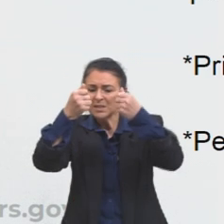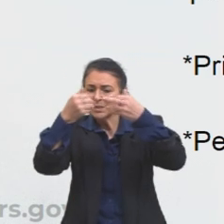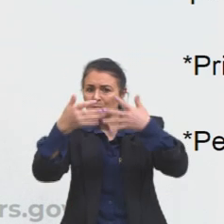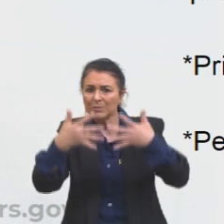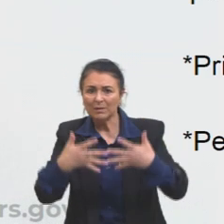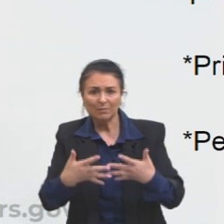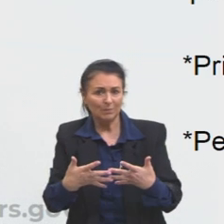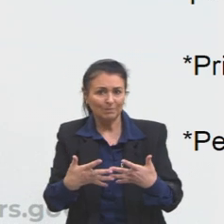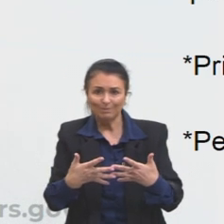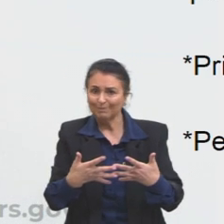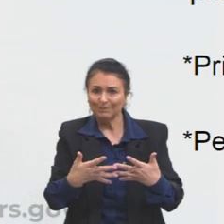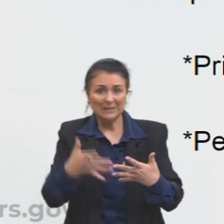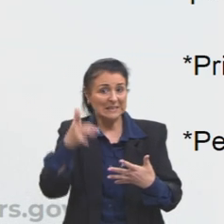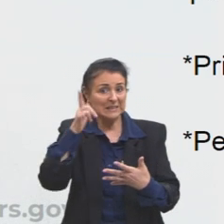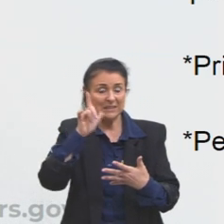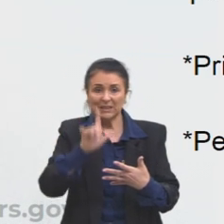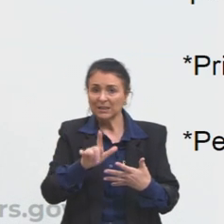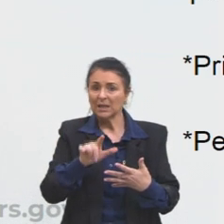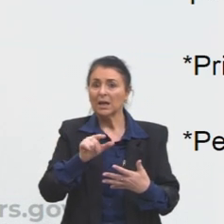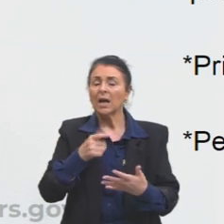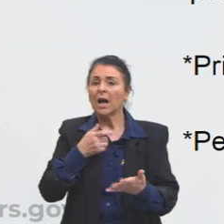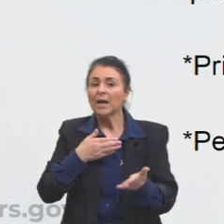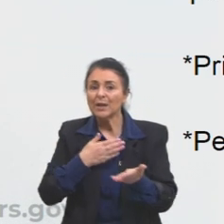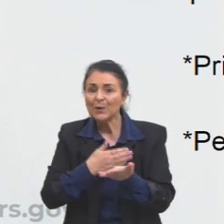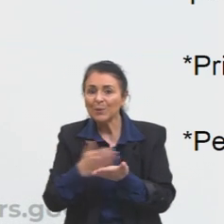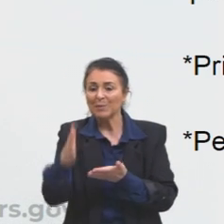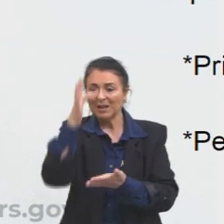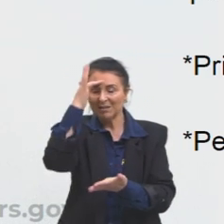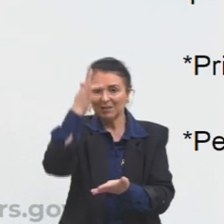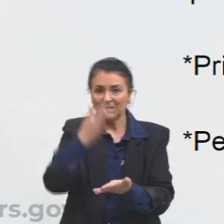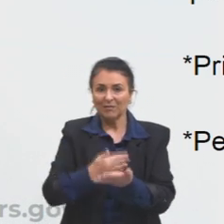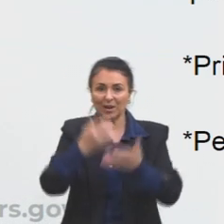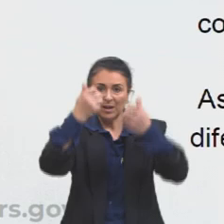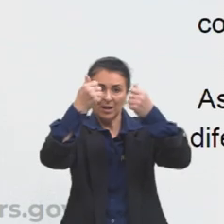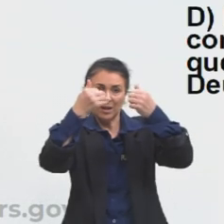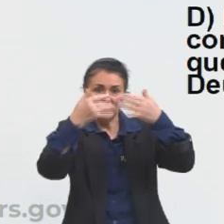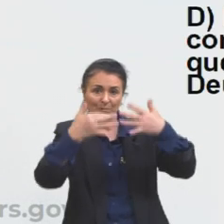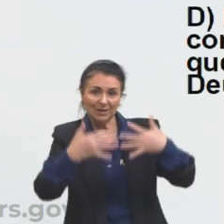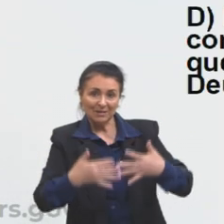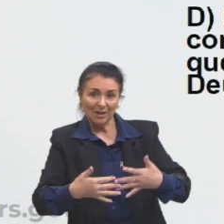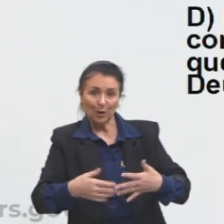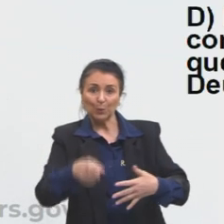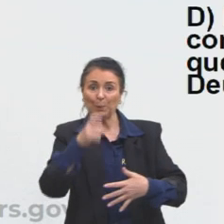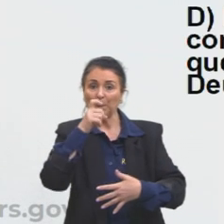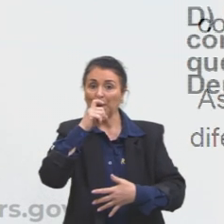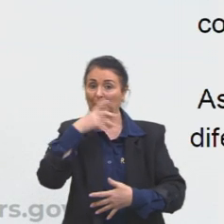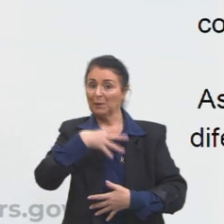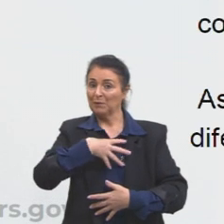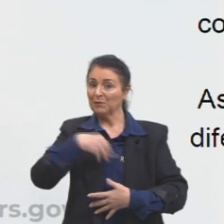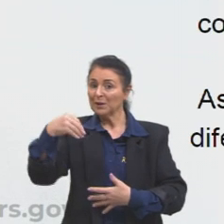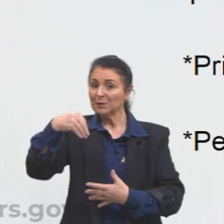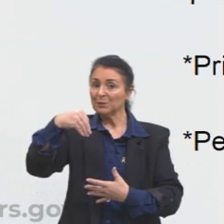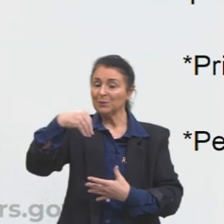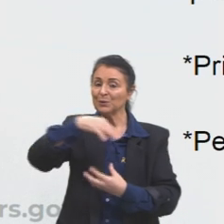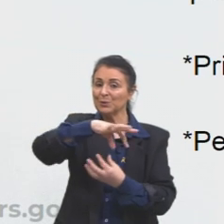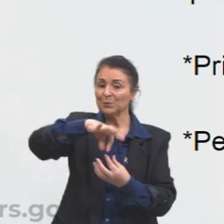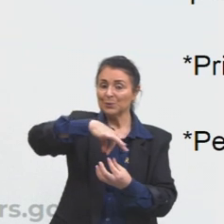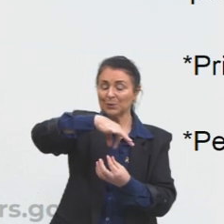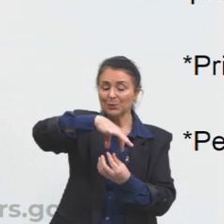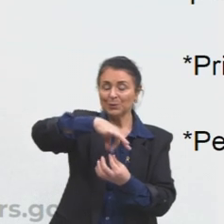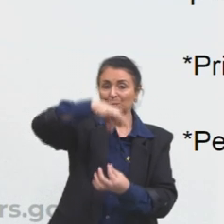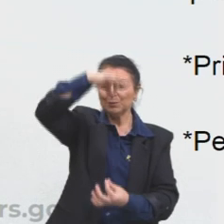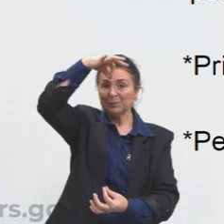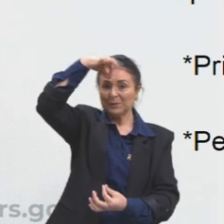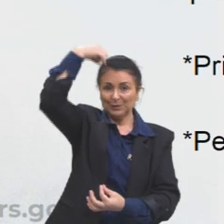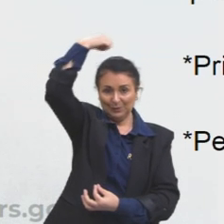não consegue dar explicação aí entra a fé por exemplo explicação da Santíssima Trindade certo aí está